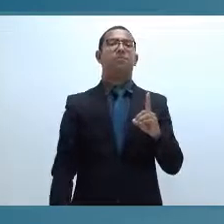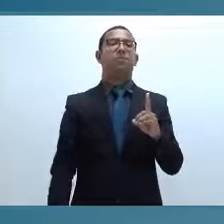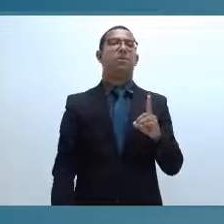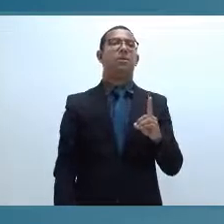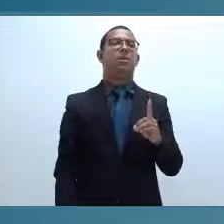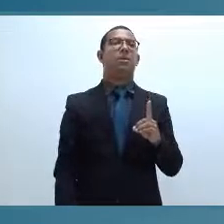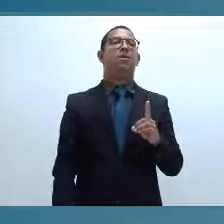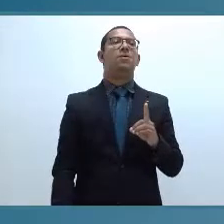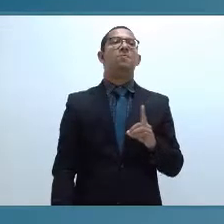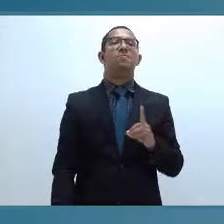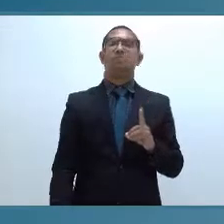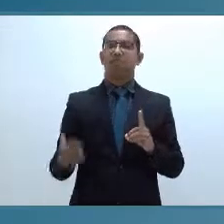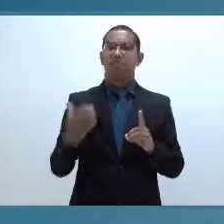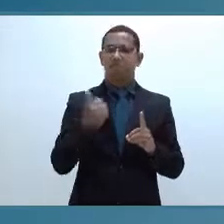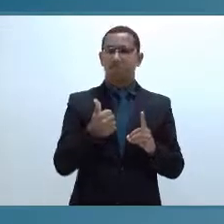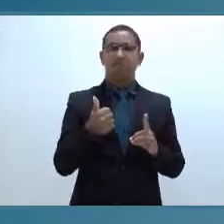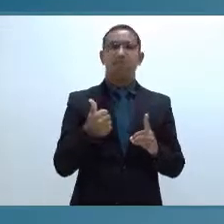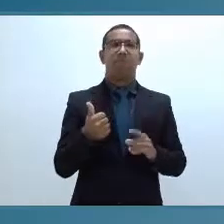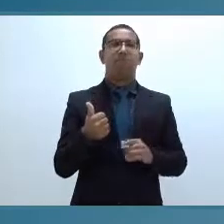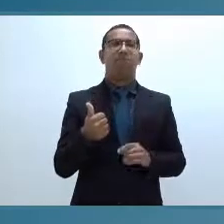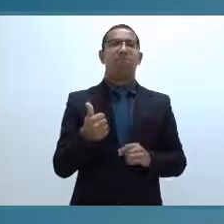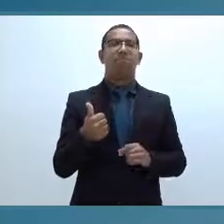Desembargador decente.